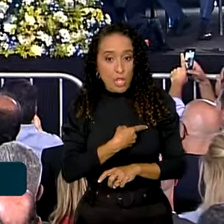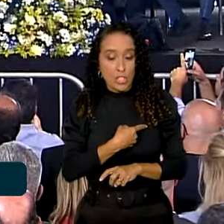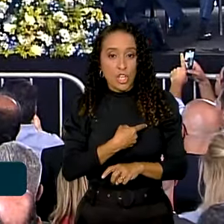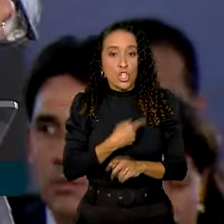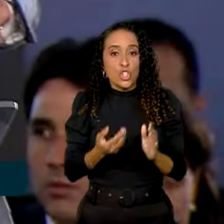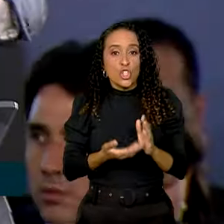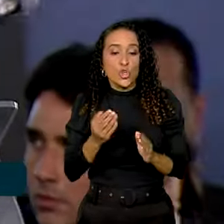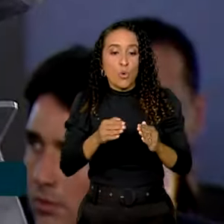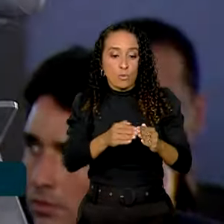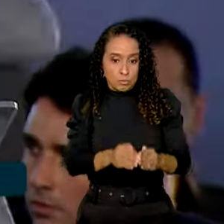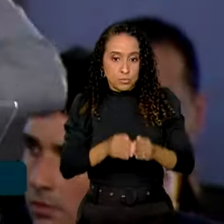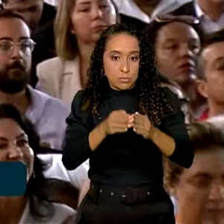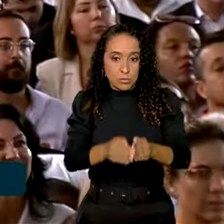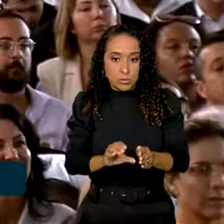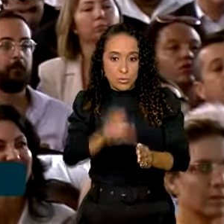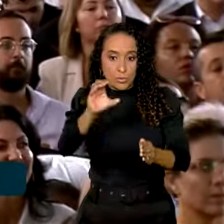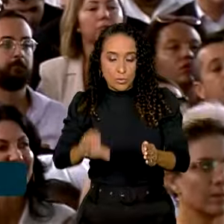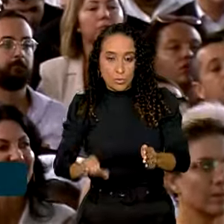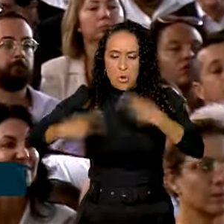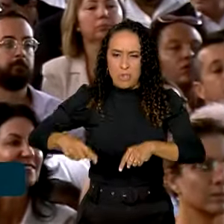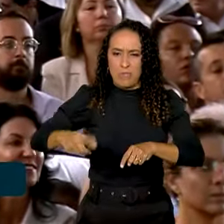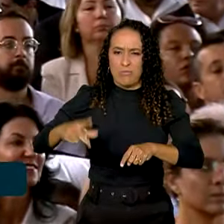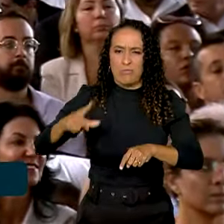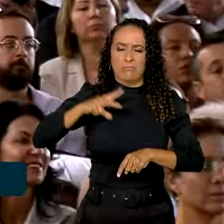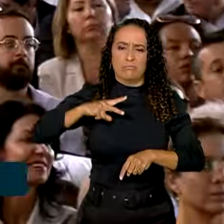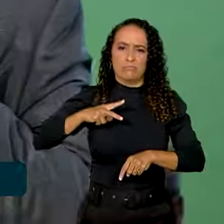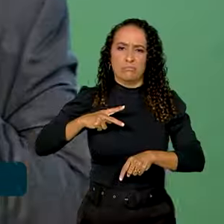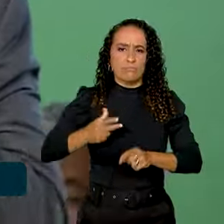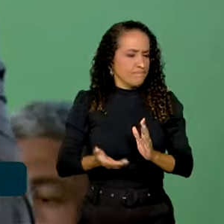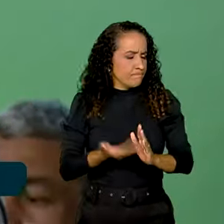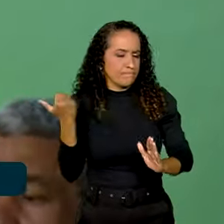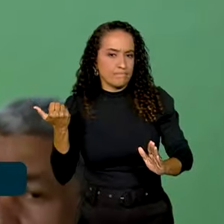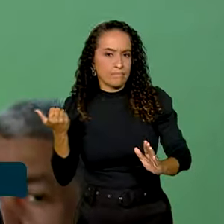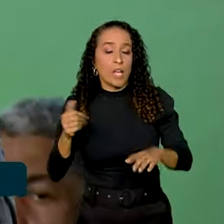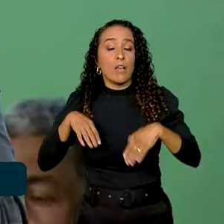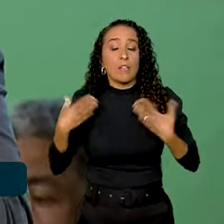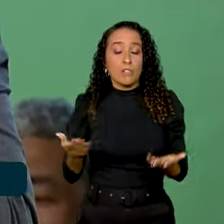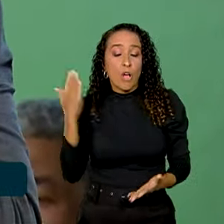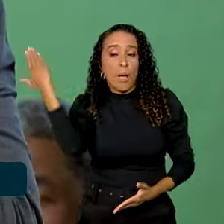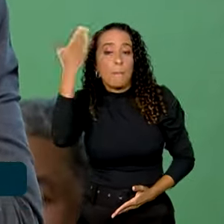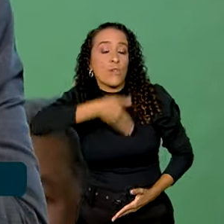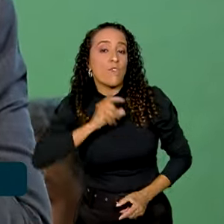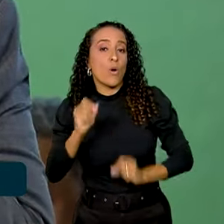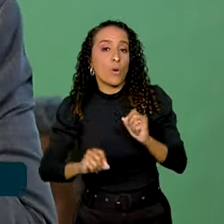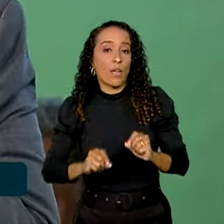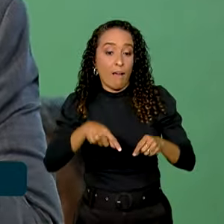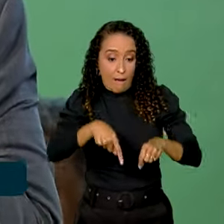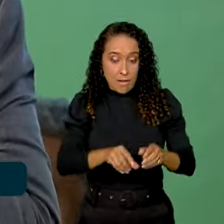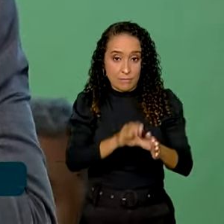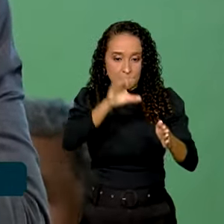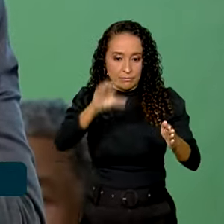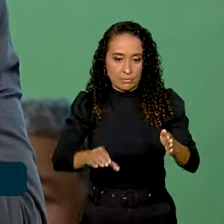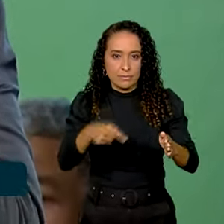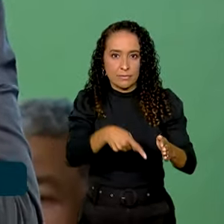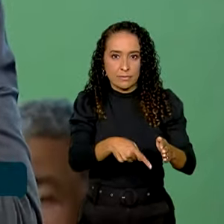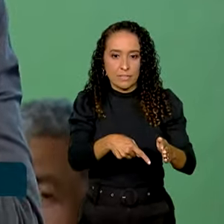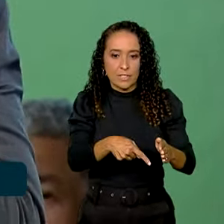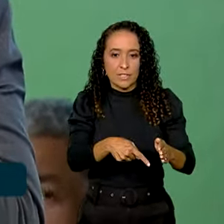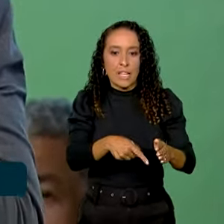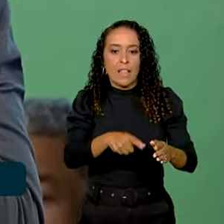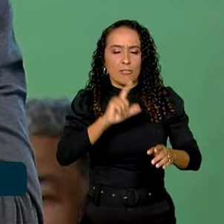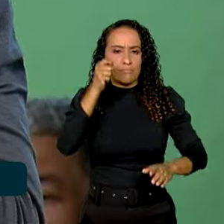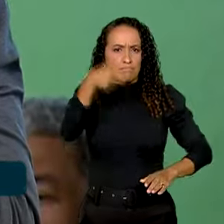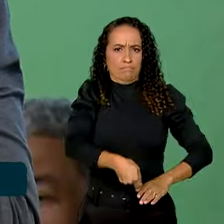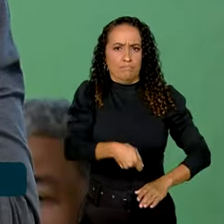porto da política de privatização. Nós queremos provar que esse porto, com a sua